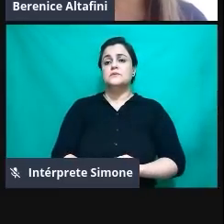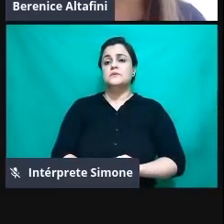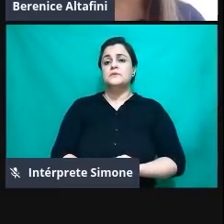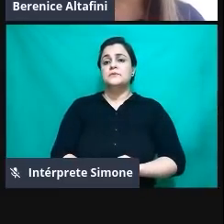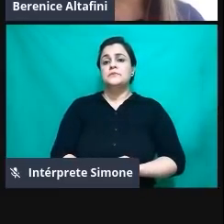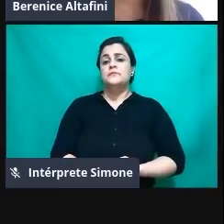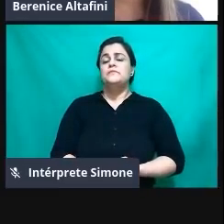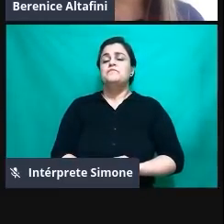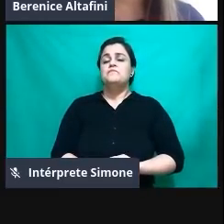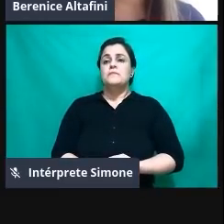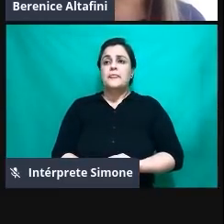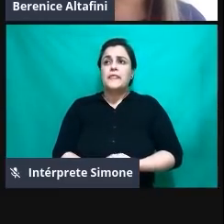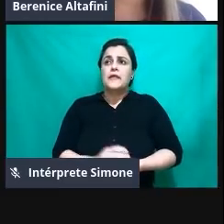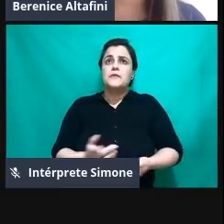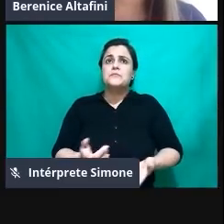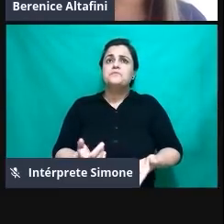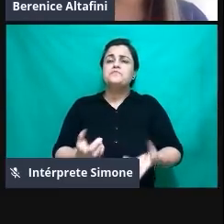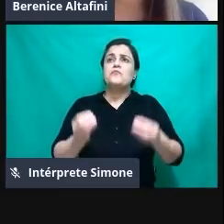que que esse